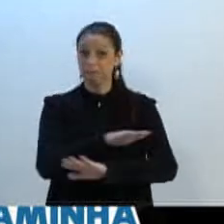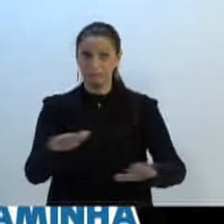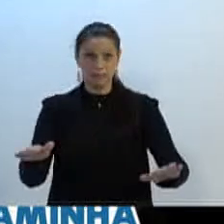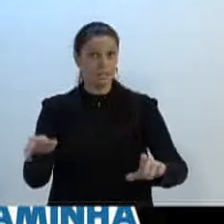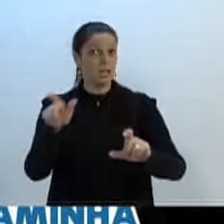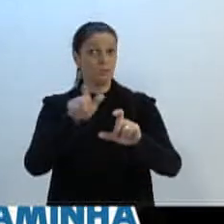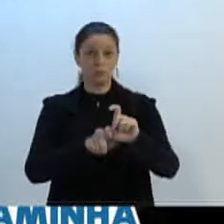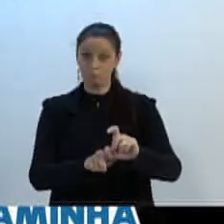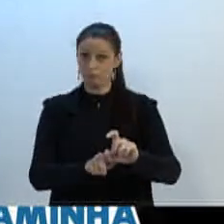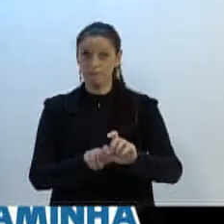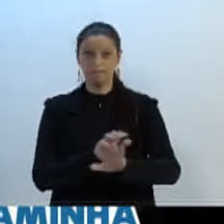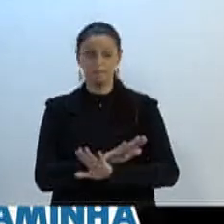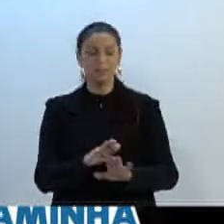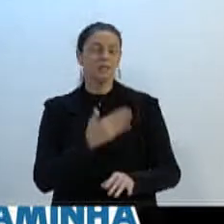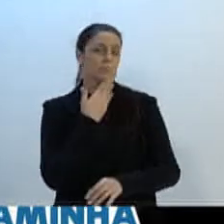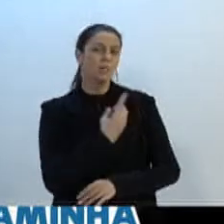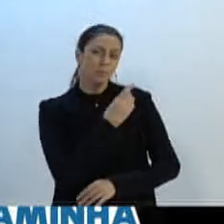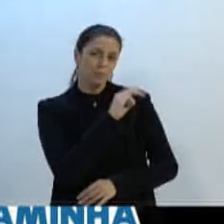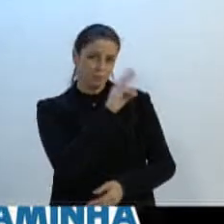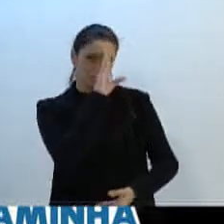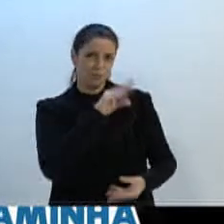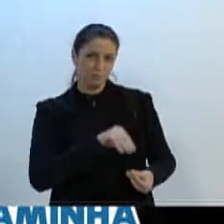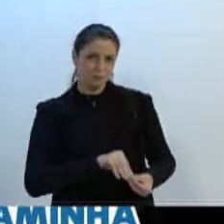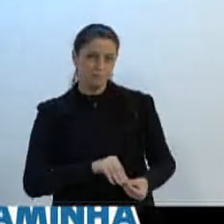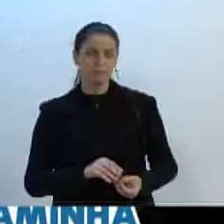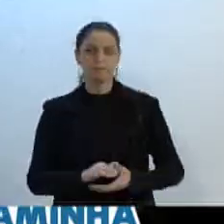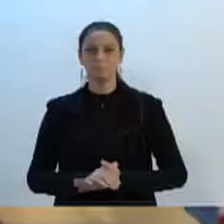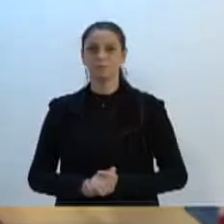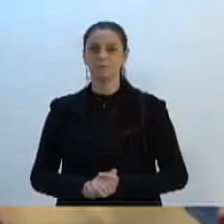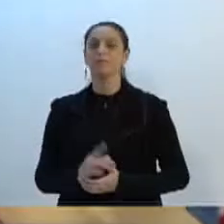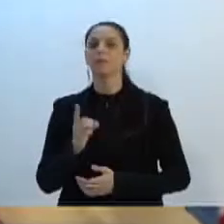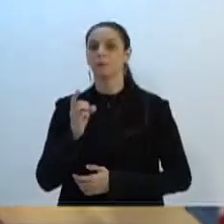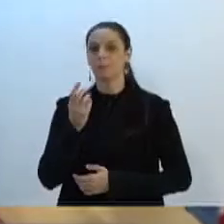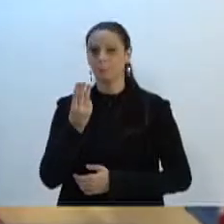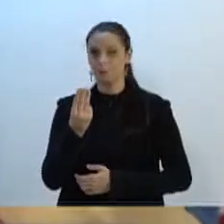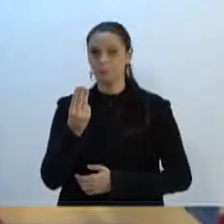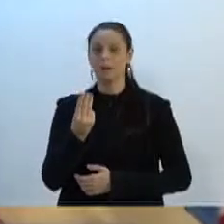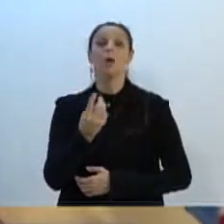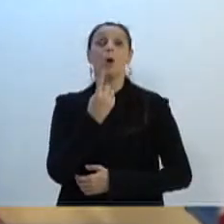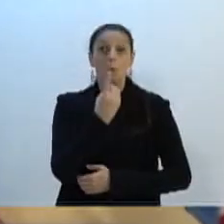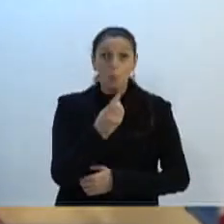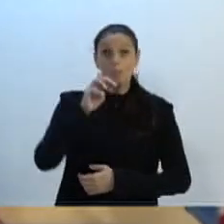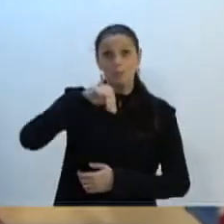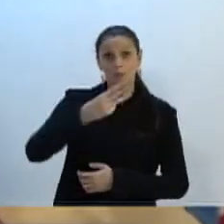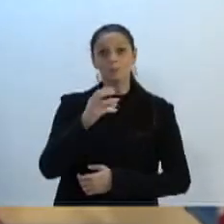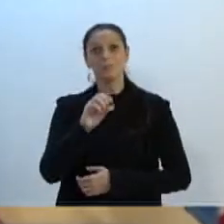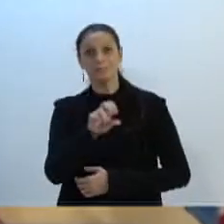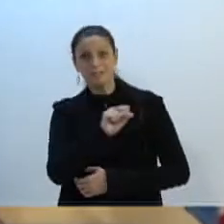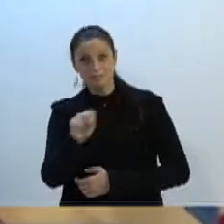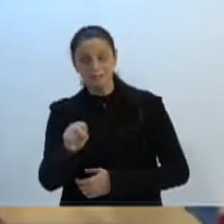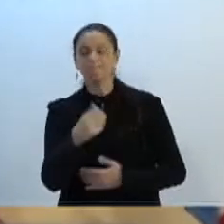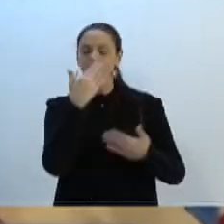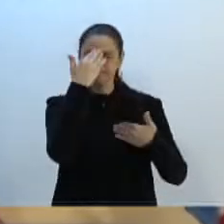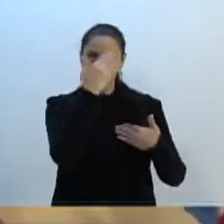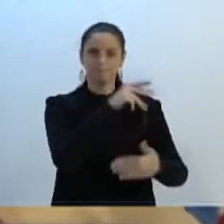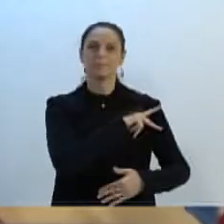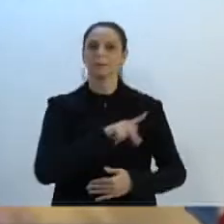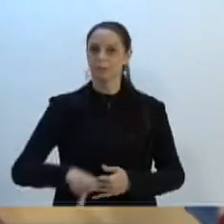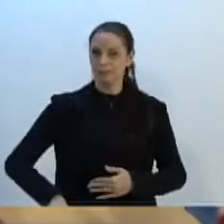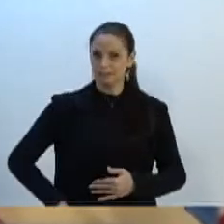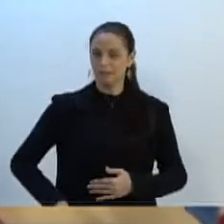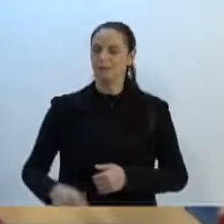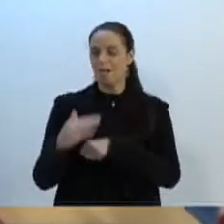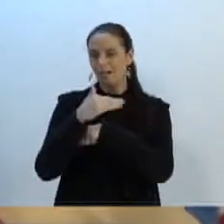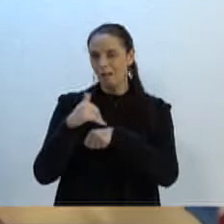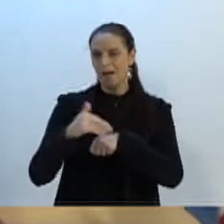esse encaminhamento. Presidente, só mais um minuto para a conclusão. Mais 1 minuto e 30 para Vossa Excelência. Obrigado, presidente, pelo